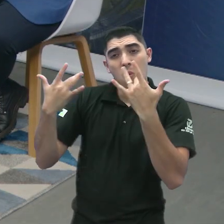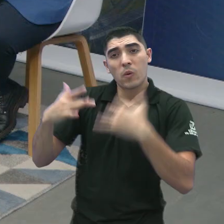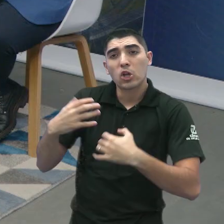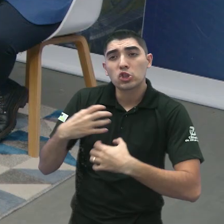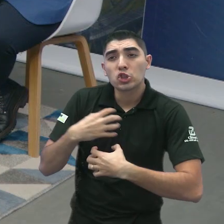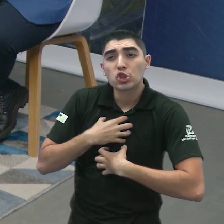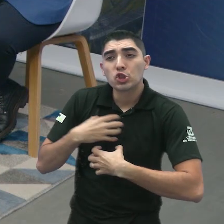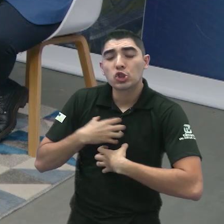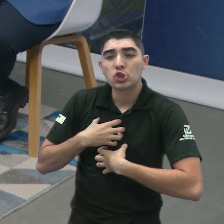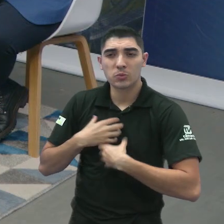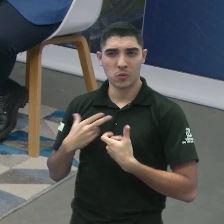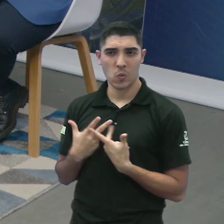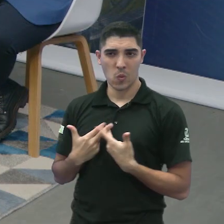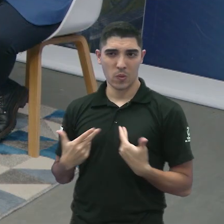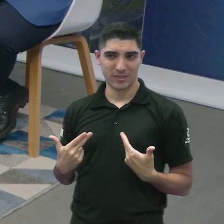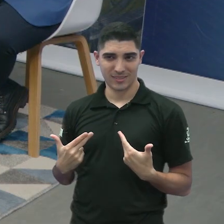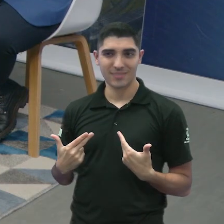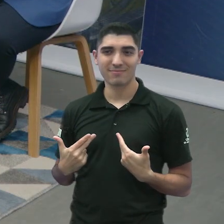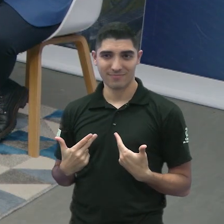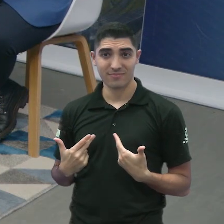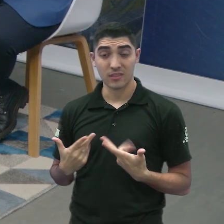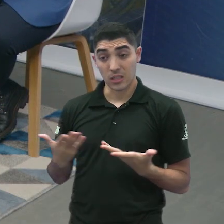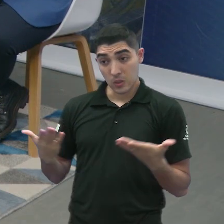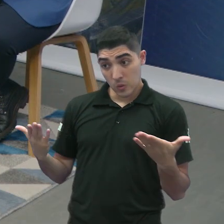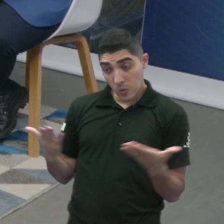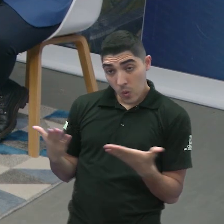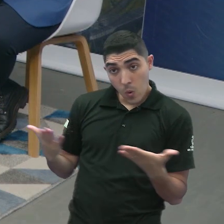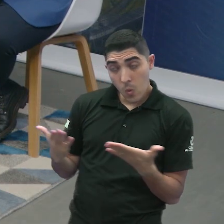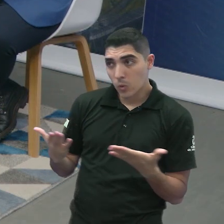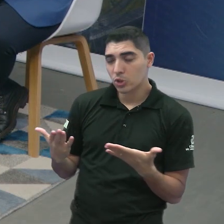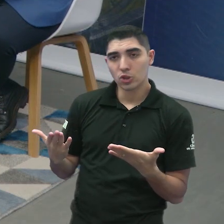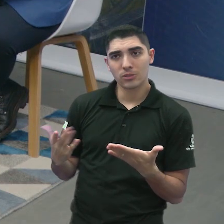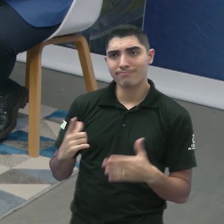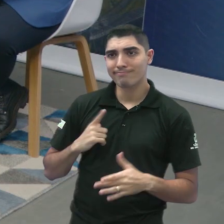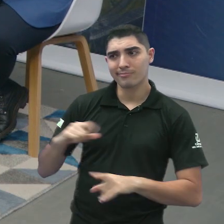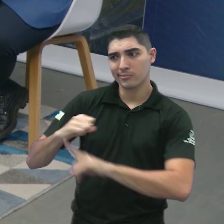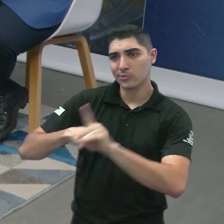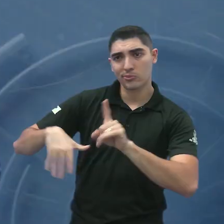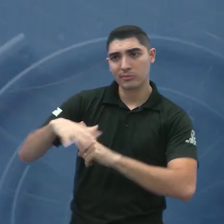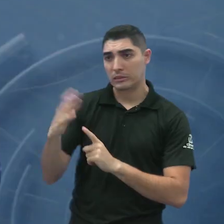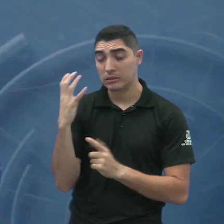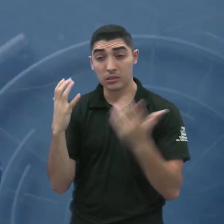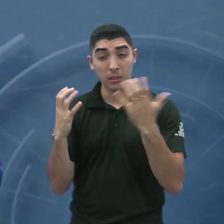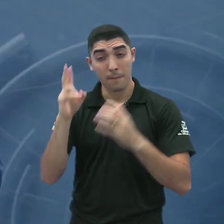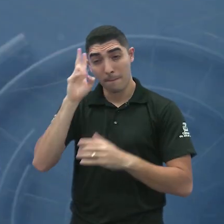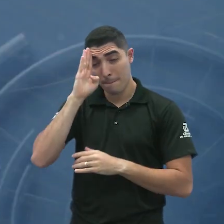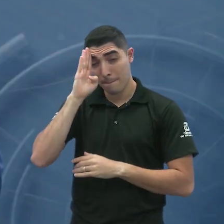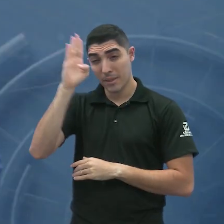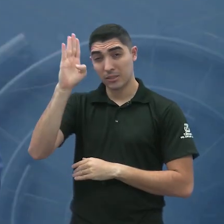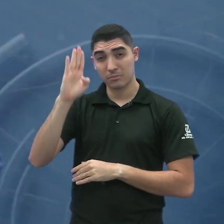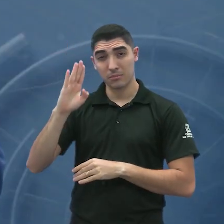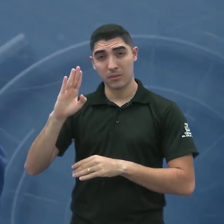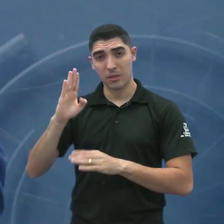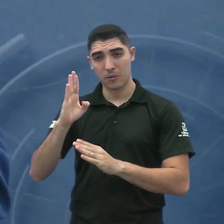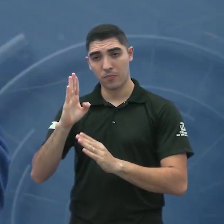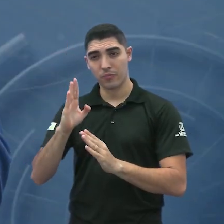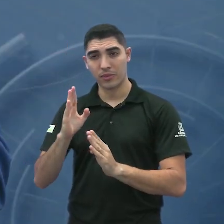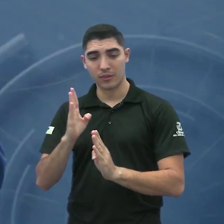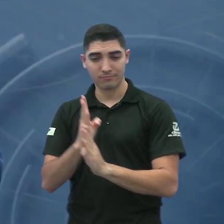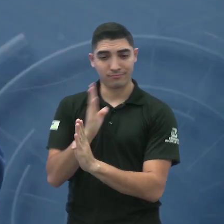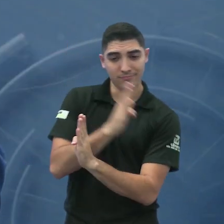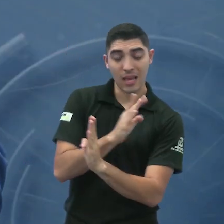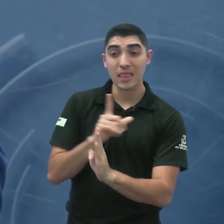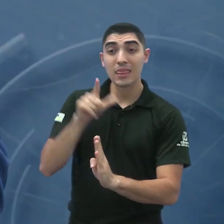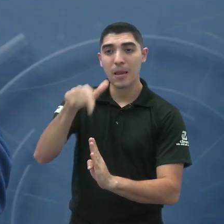sentimento, né? E nesse mundo louco que a gente vive hoje, principalmente pós-pandemia, né, segundo vocês falaram, eu também